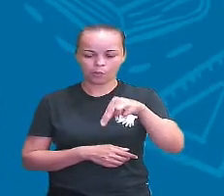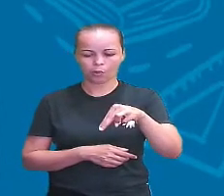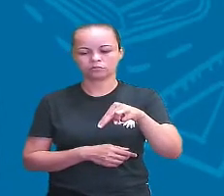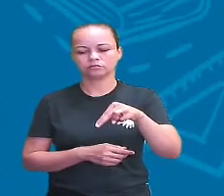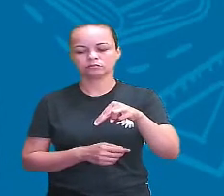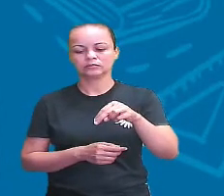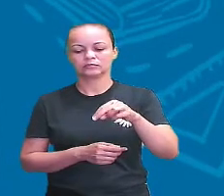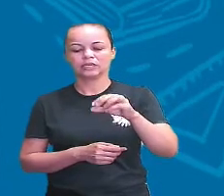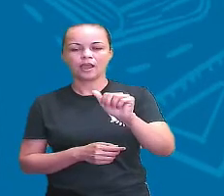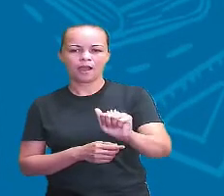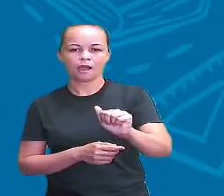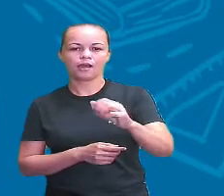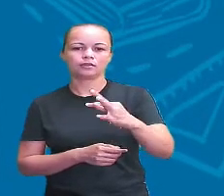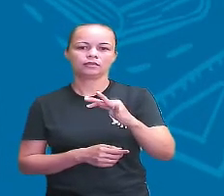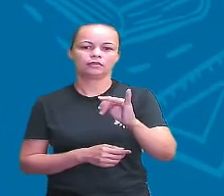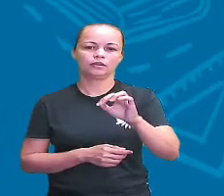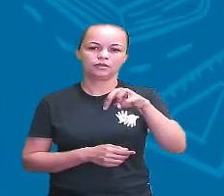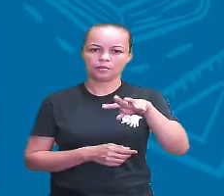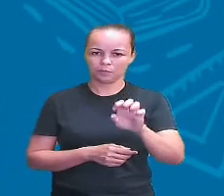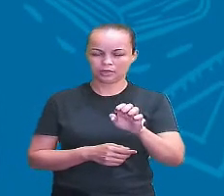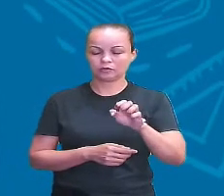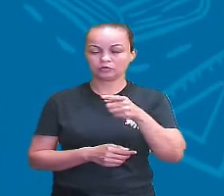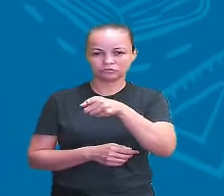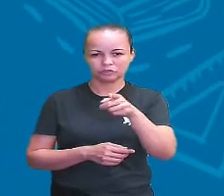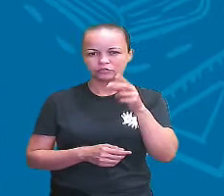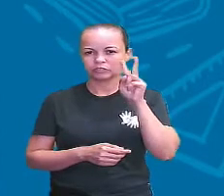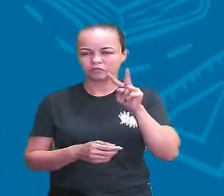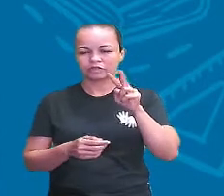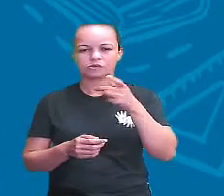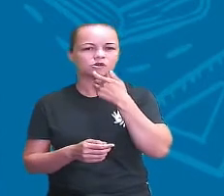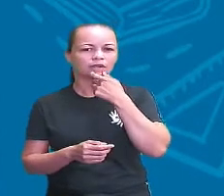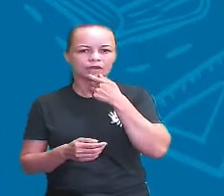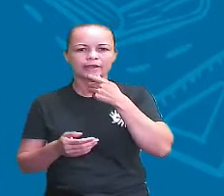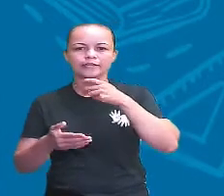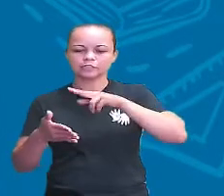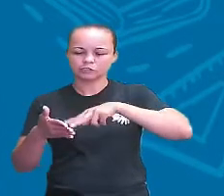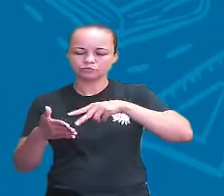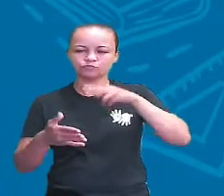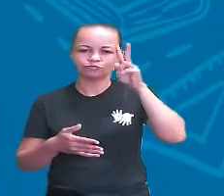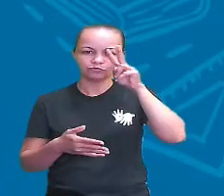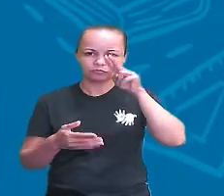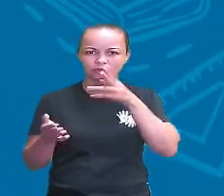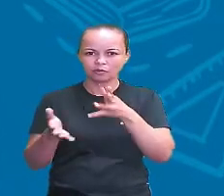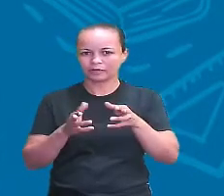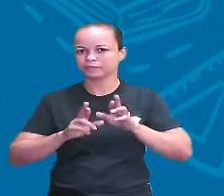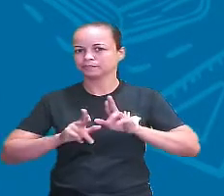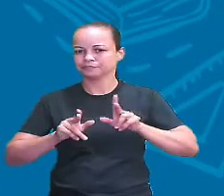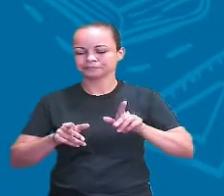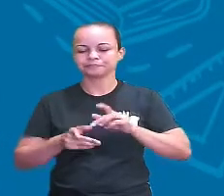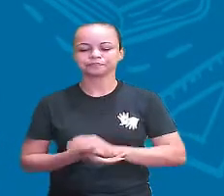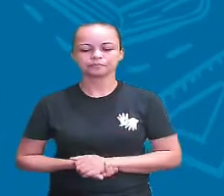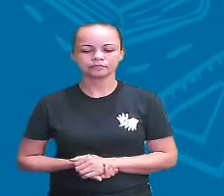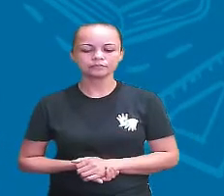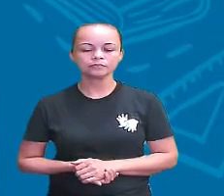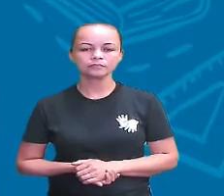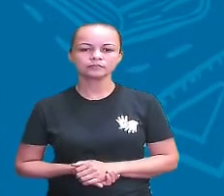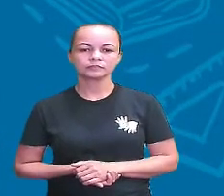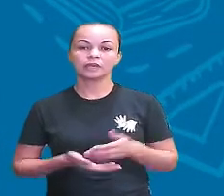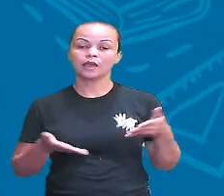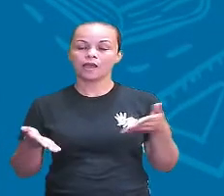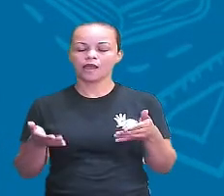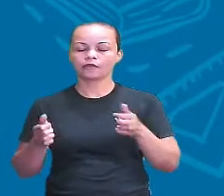histórias for em língua inglesa. Certinho? Bom, curiosidade passada, agora a gente vai falar sobre outro tema que